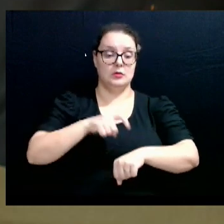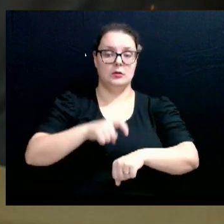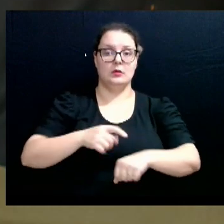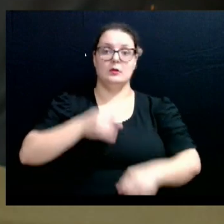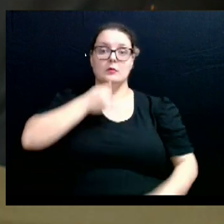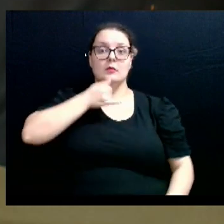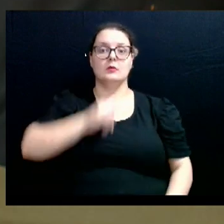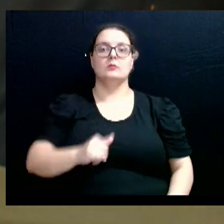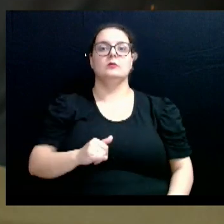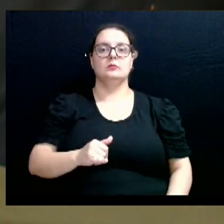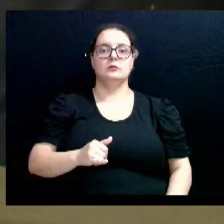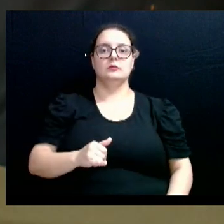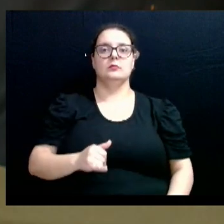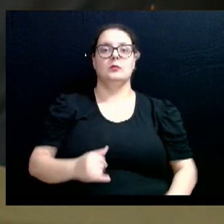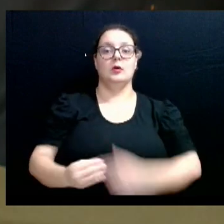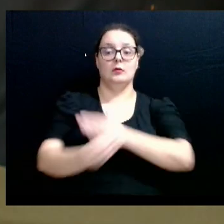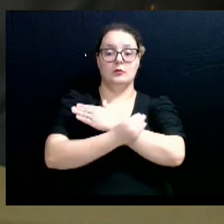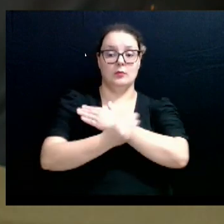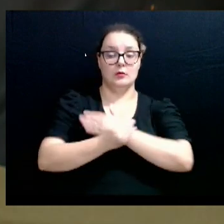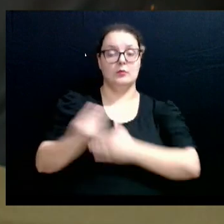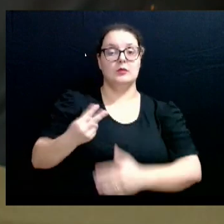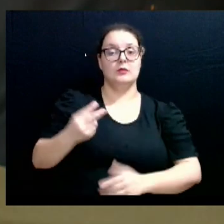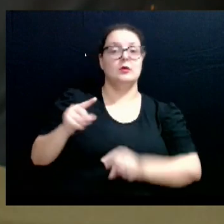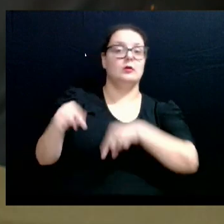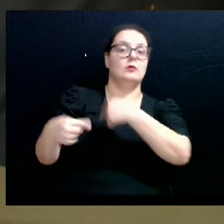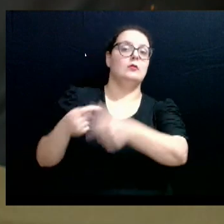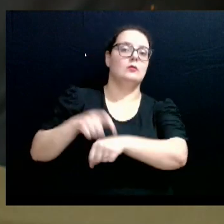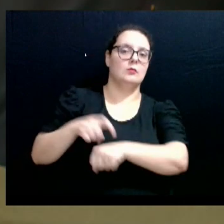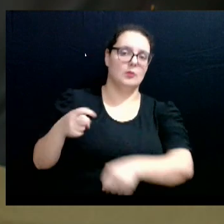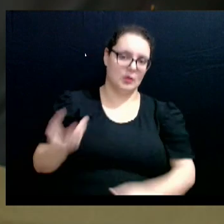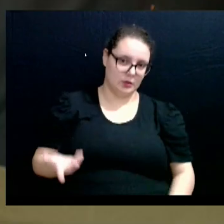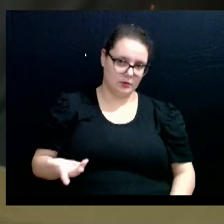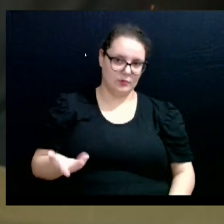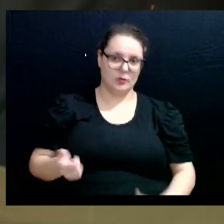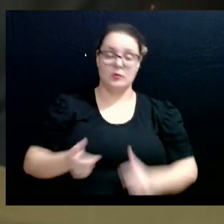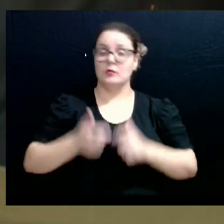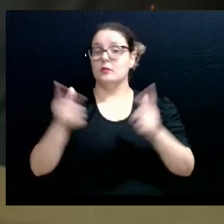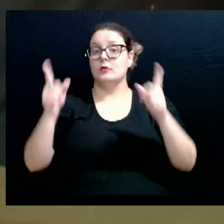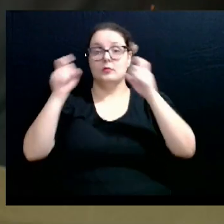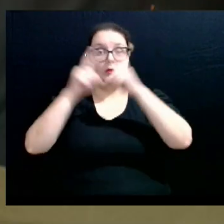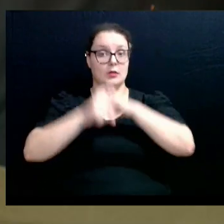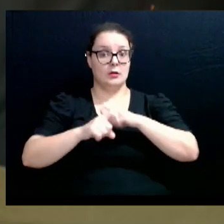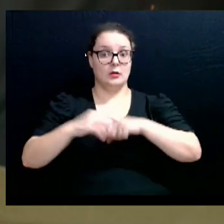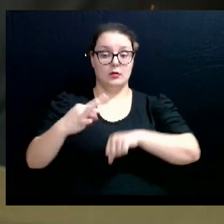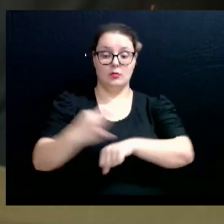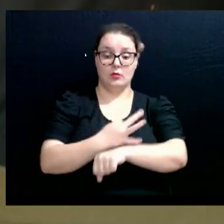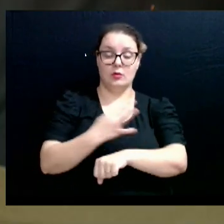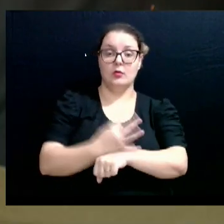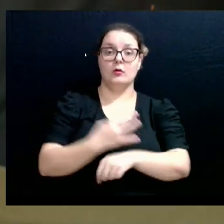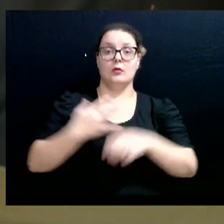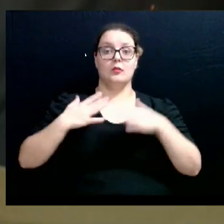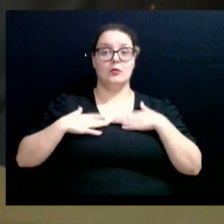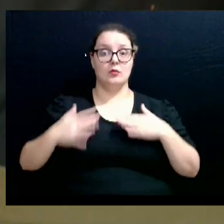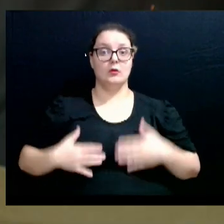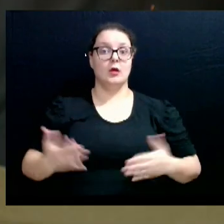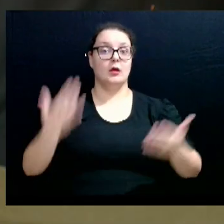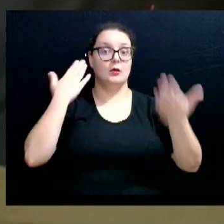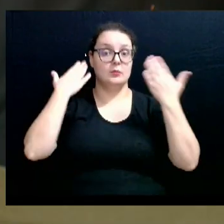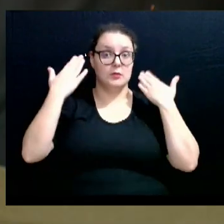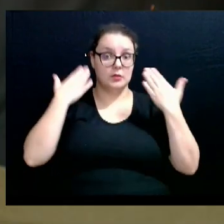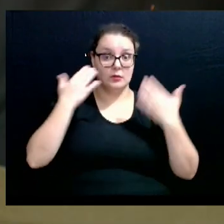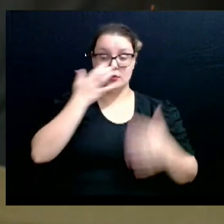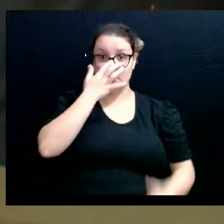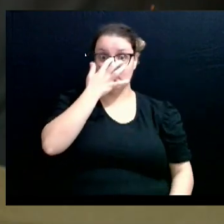o autocuidado em segundo plano. Um dos maiores desafios é a sobrecarga física e psicológica. Relatos